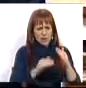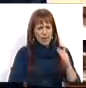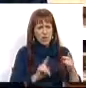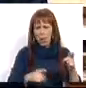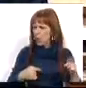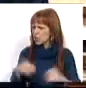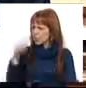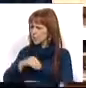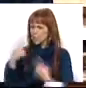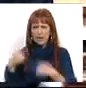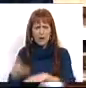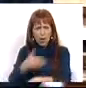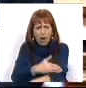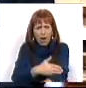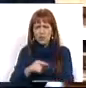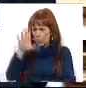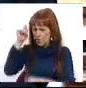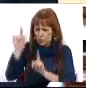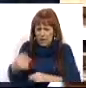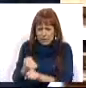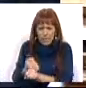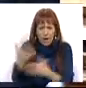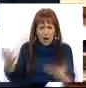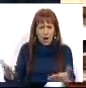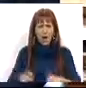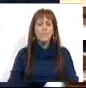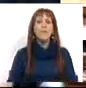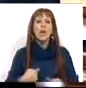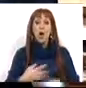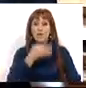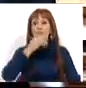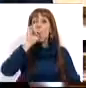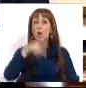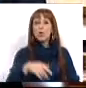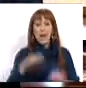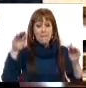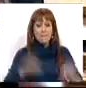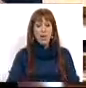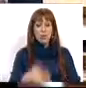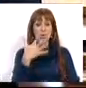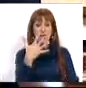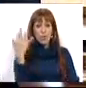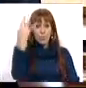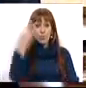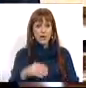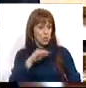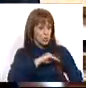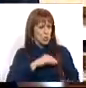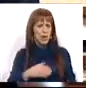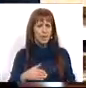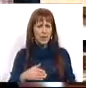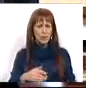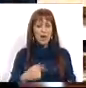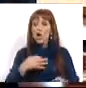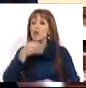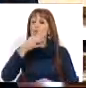baixo do que o rendimento que tinham antes deste Governo tomar posse. Estamos a falar de menos 5% do rendimento